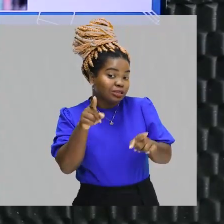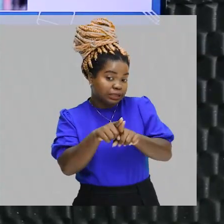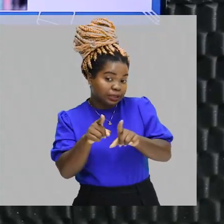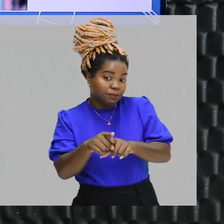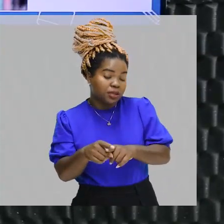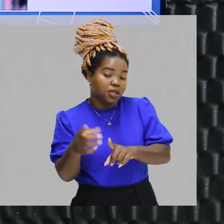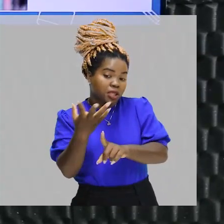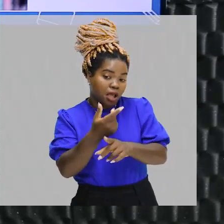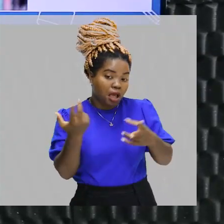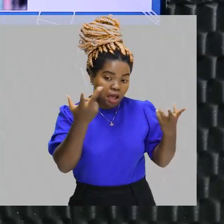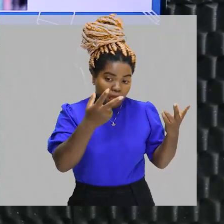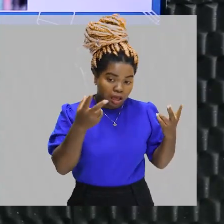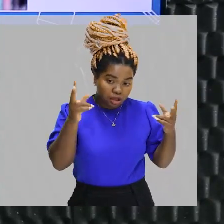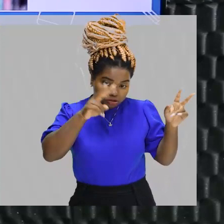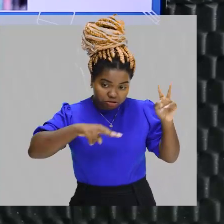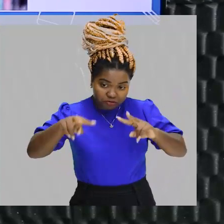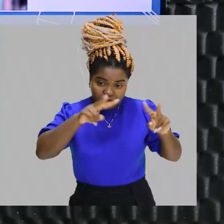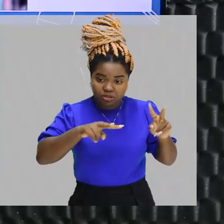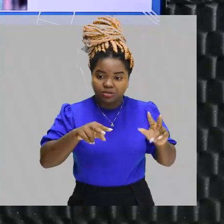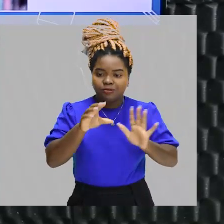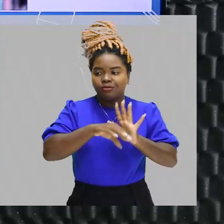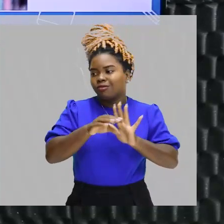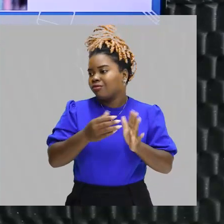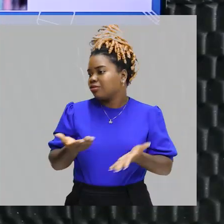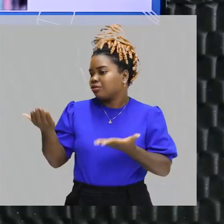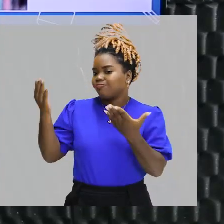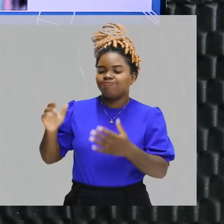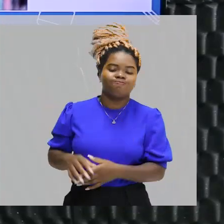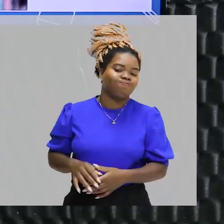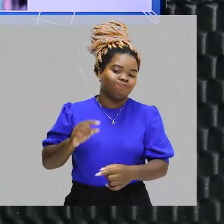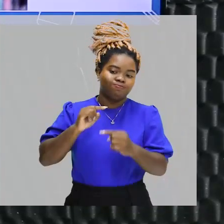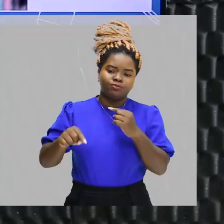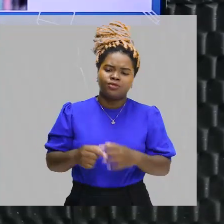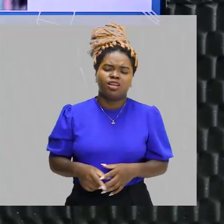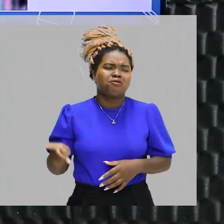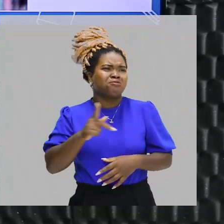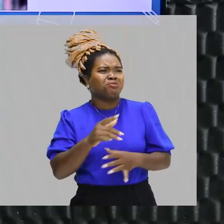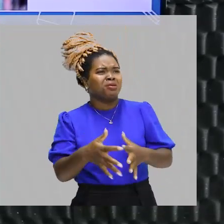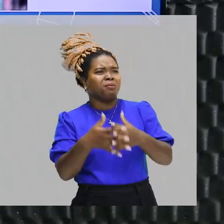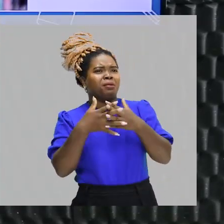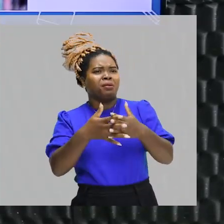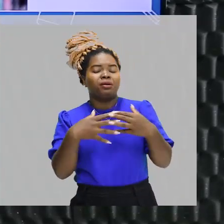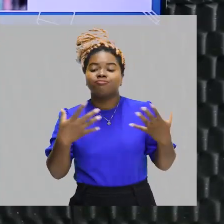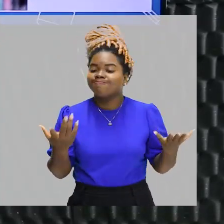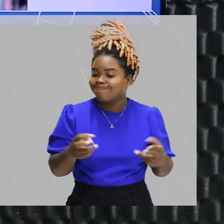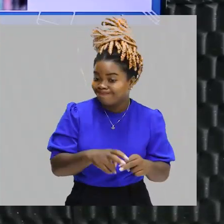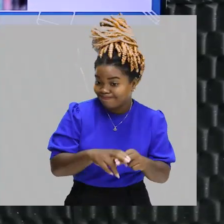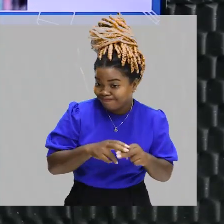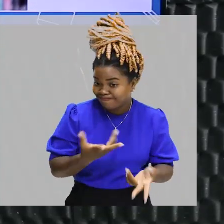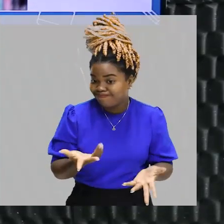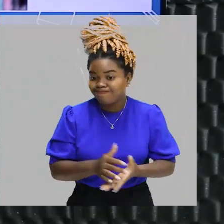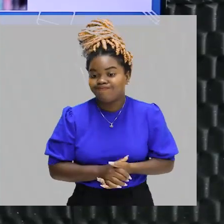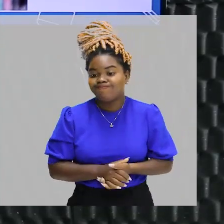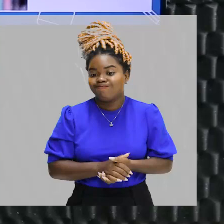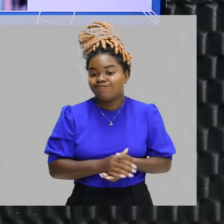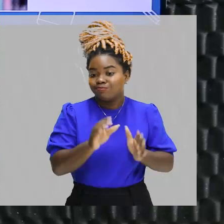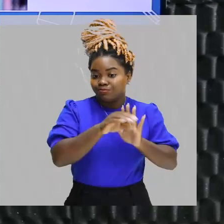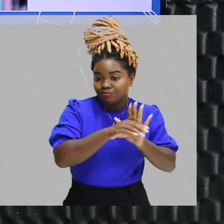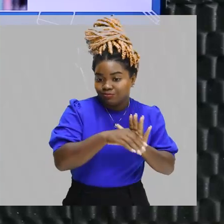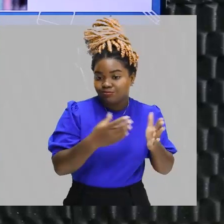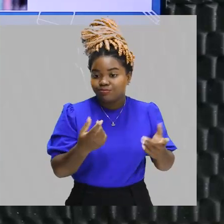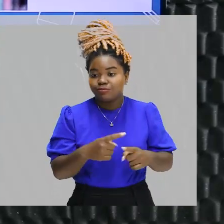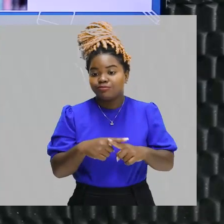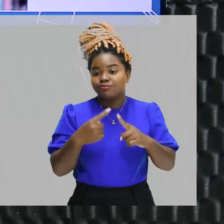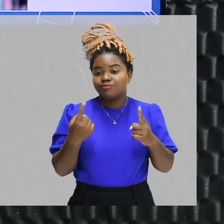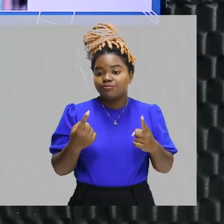hoje, ela não está nesse conceito. Nossa, professor, isso é muito complicado. Pois é, são nomenclaturas e definições para facilitar a compreensão,